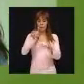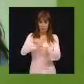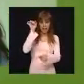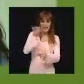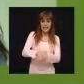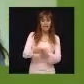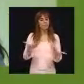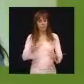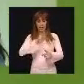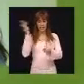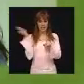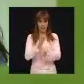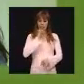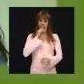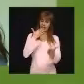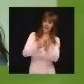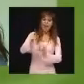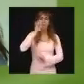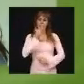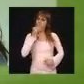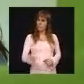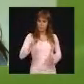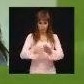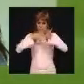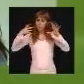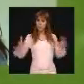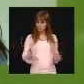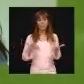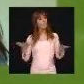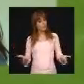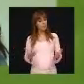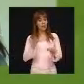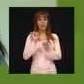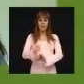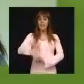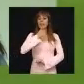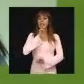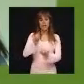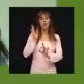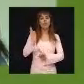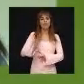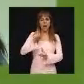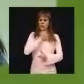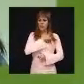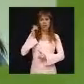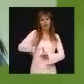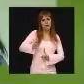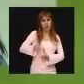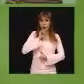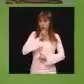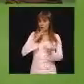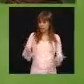Voto sim porque a criminalização das mulheres é injusta e desadequada e porque a sua decisão já as penalizou o